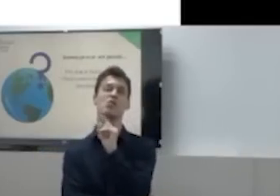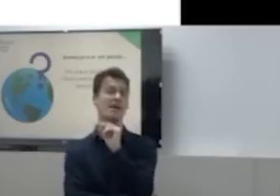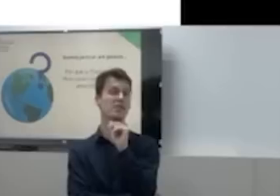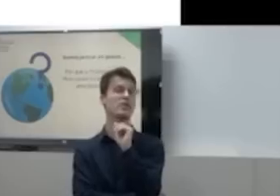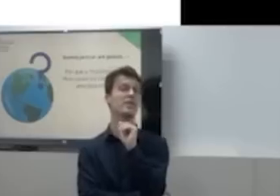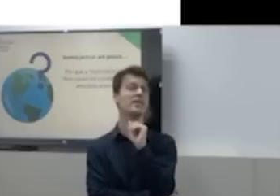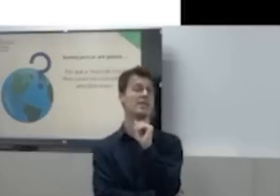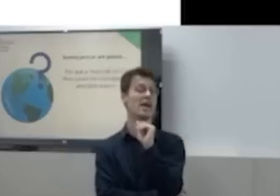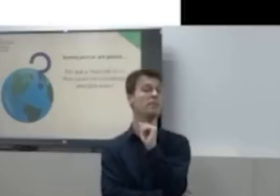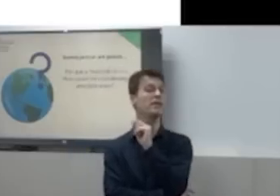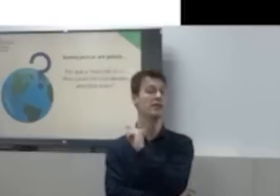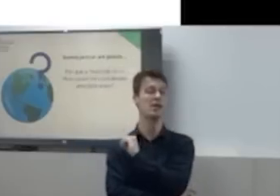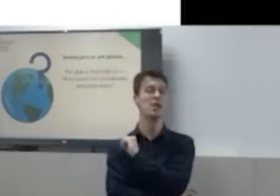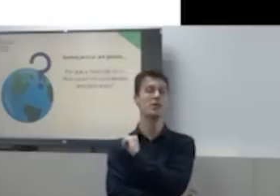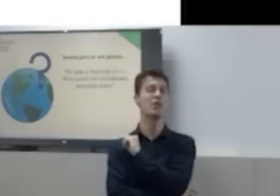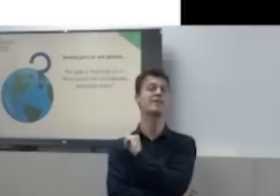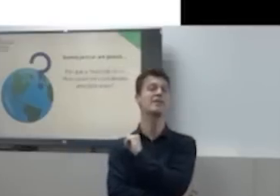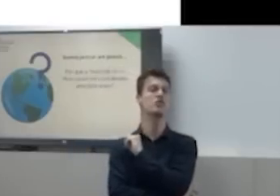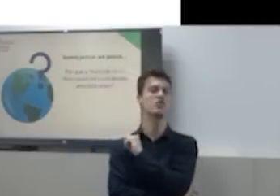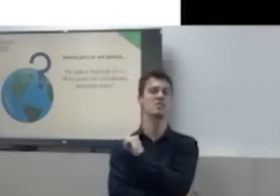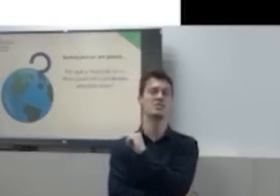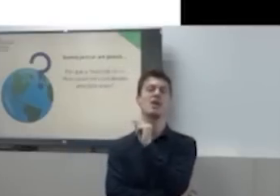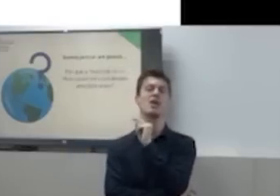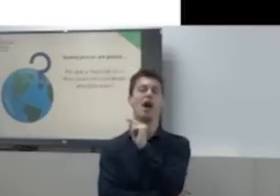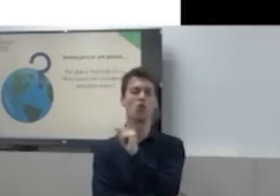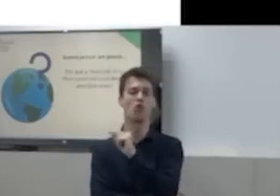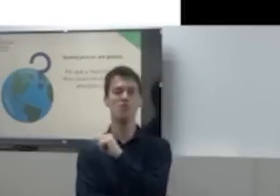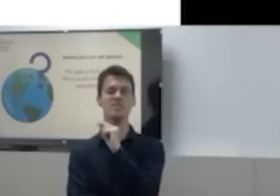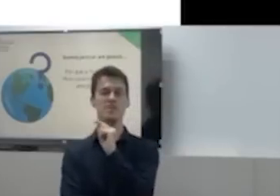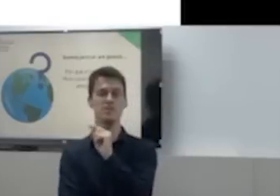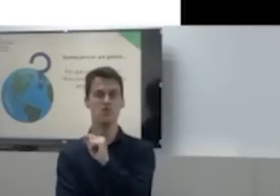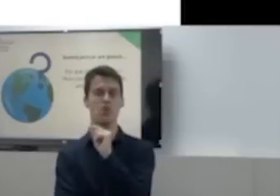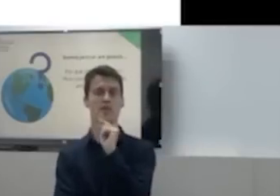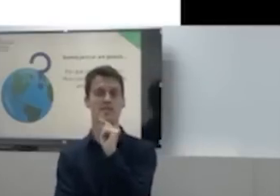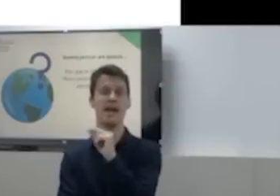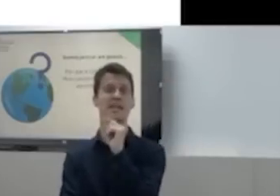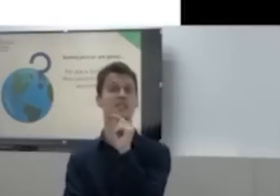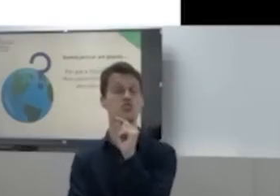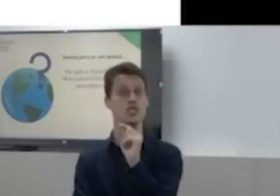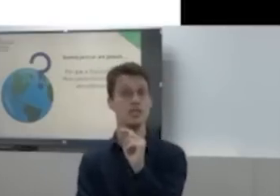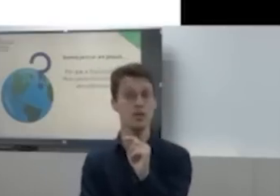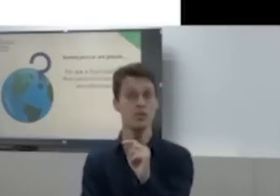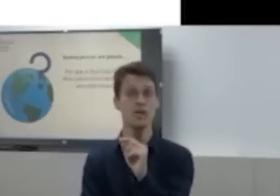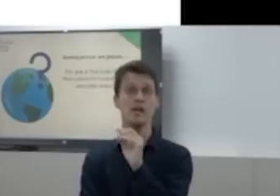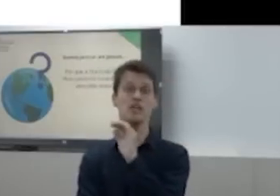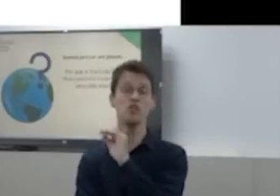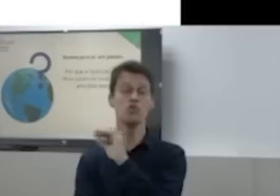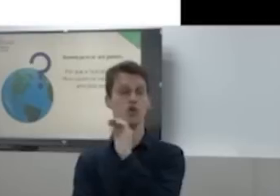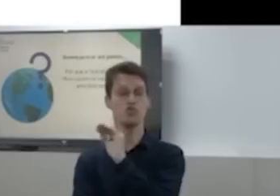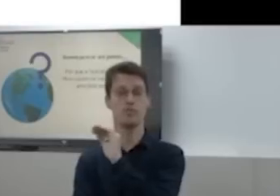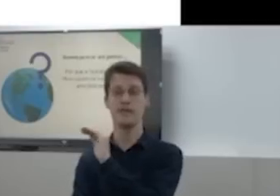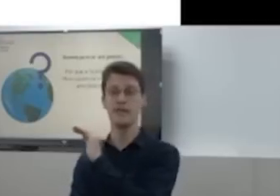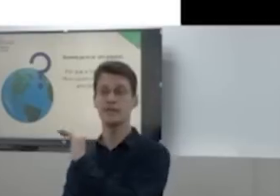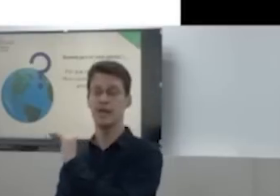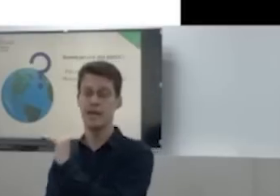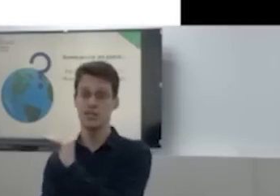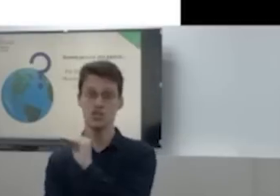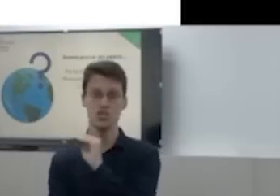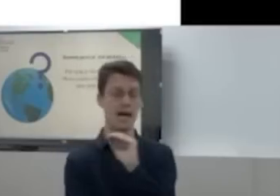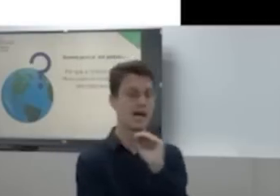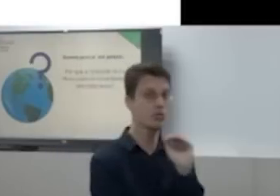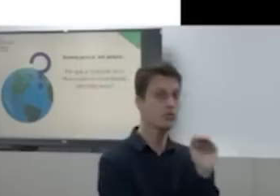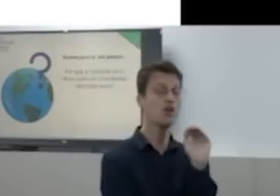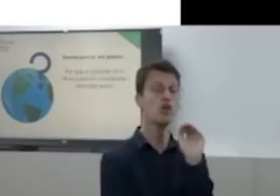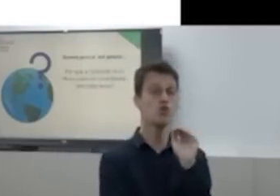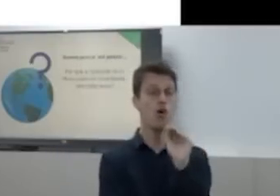já conheceu a teoria da Terra plana, porque eu li na notícia. Algumas pessoas acreditam que o nosso